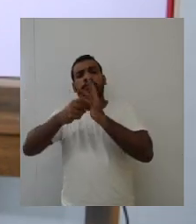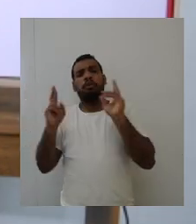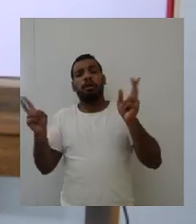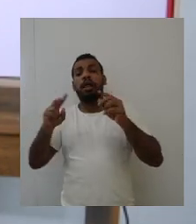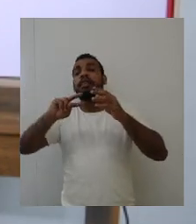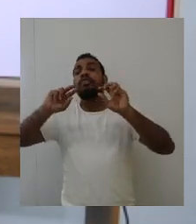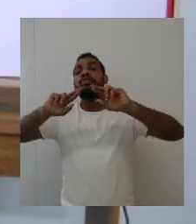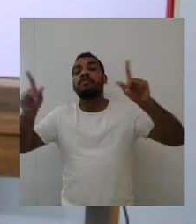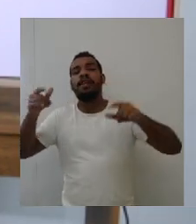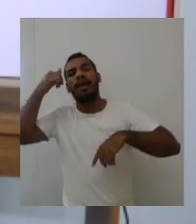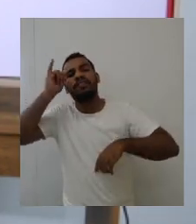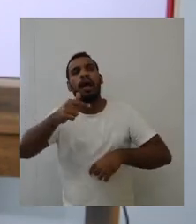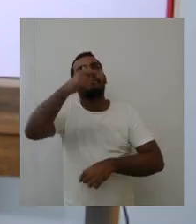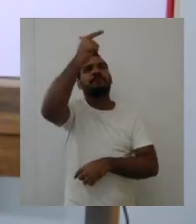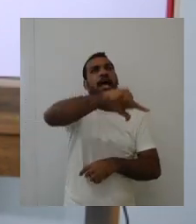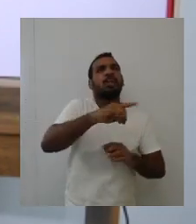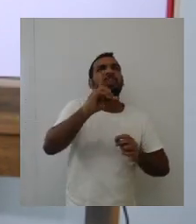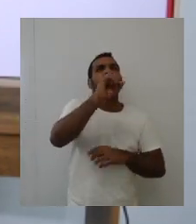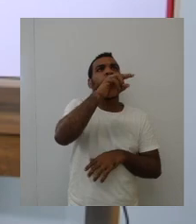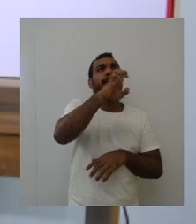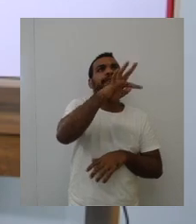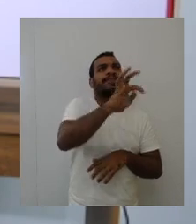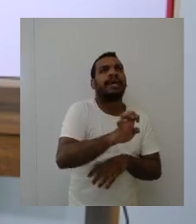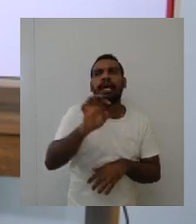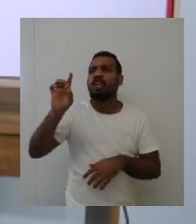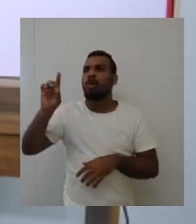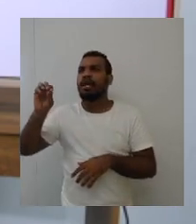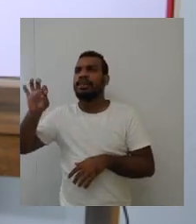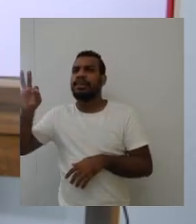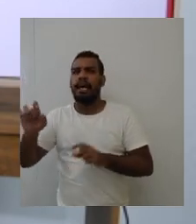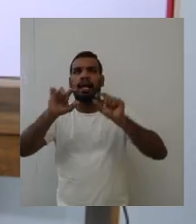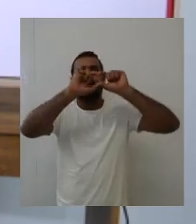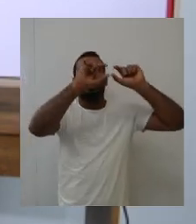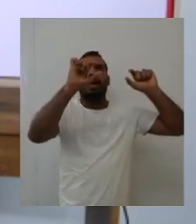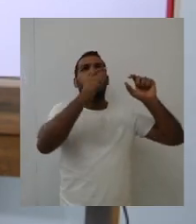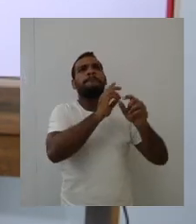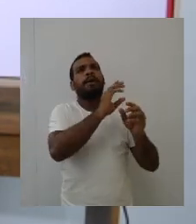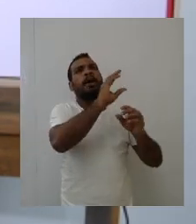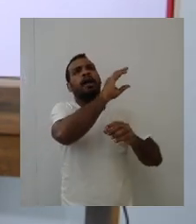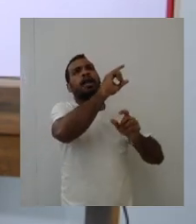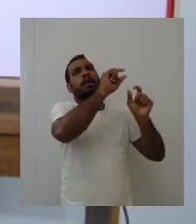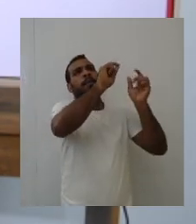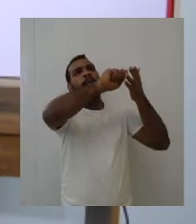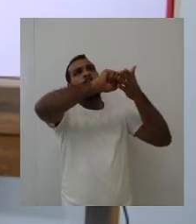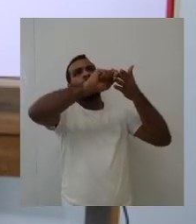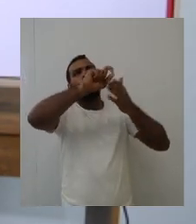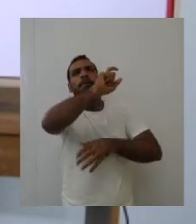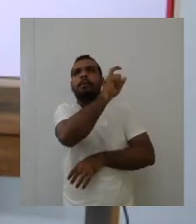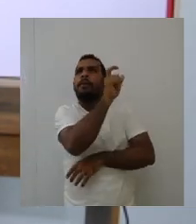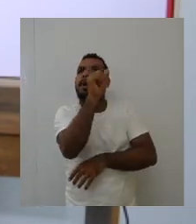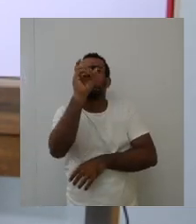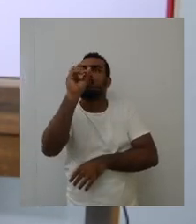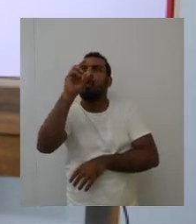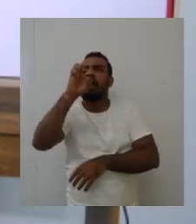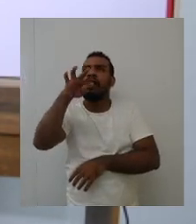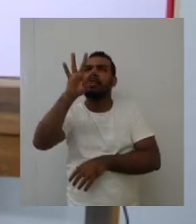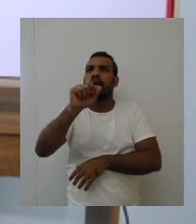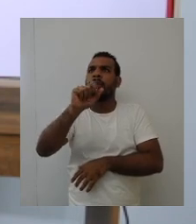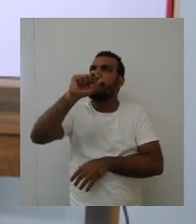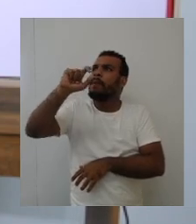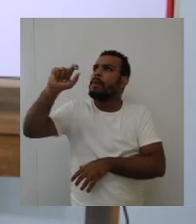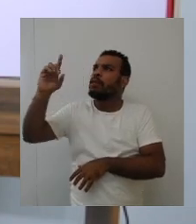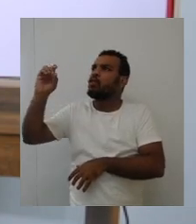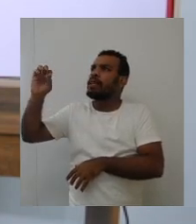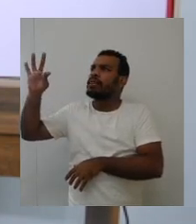períodos e parágrafos. E é isso que a coesão possibilita, essa conexão que eu já disse para vocês anteriormente, né? E vocês já pegaram isso faz tempo.